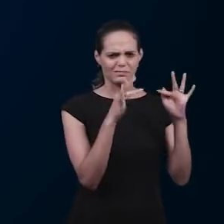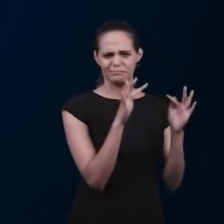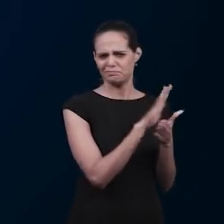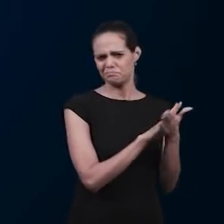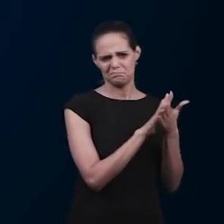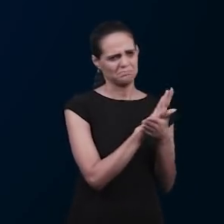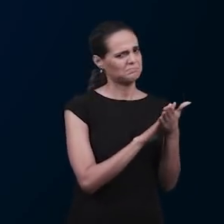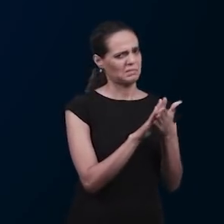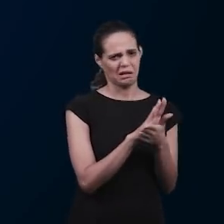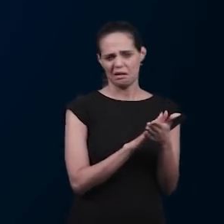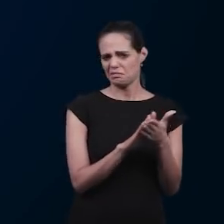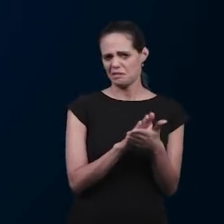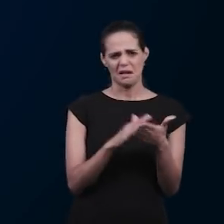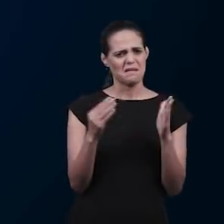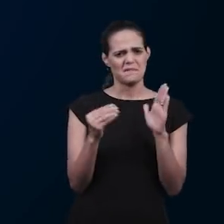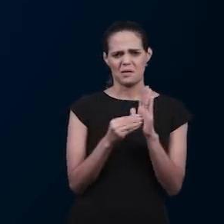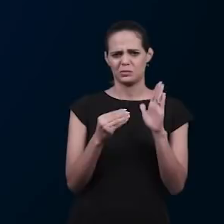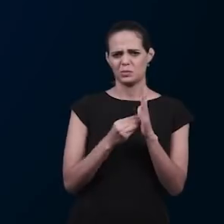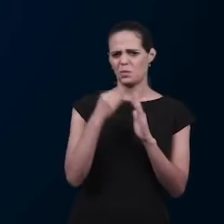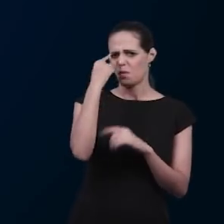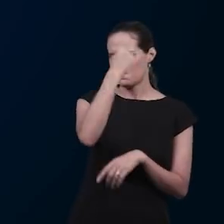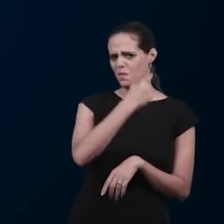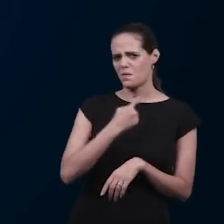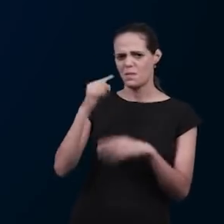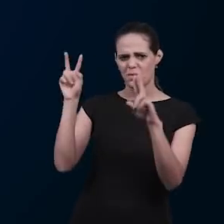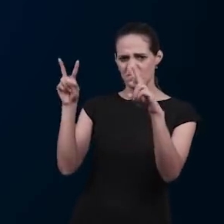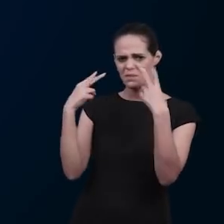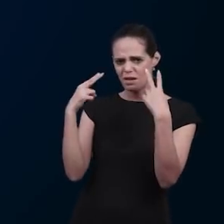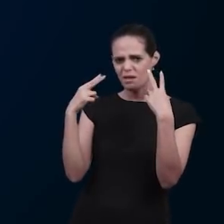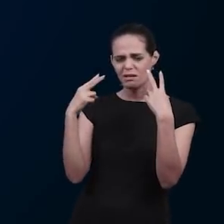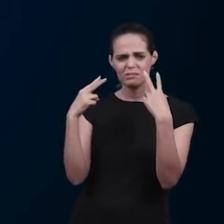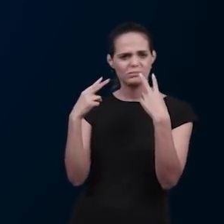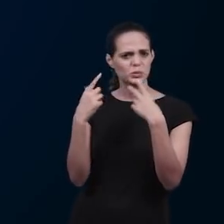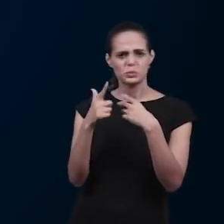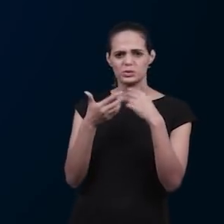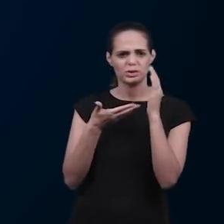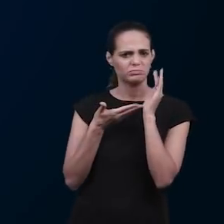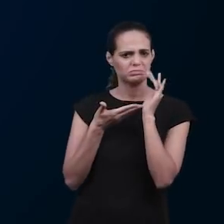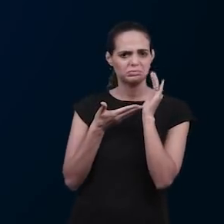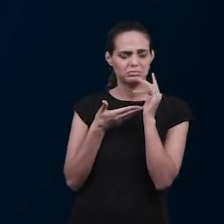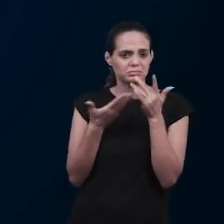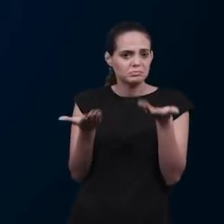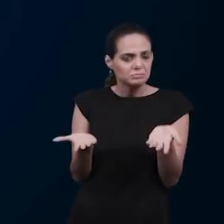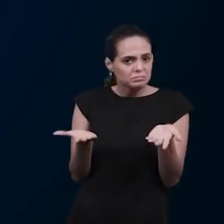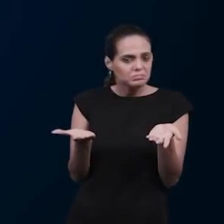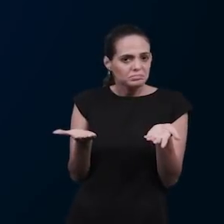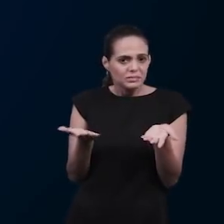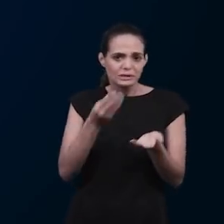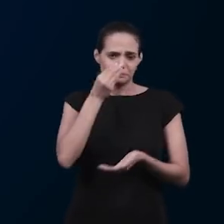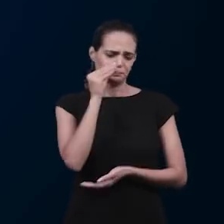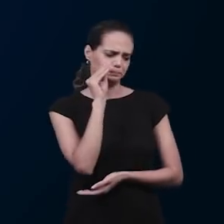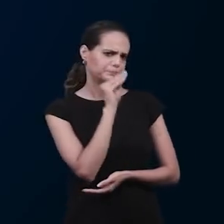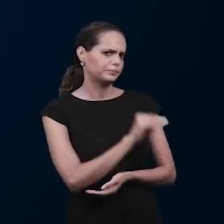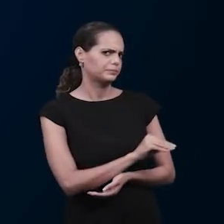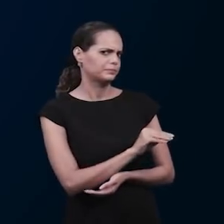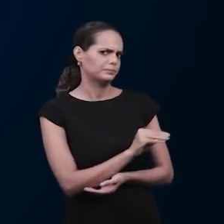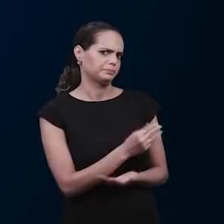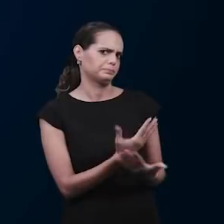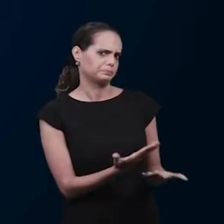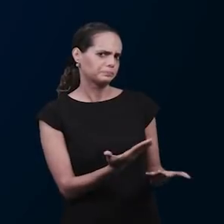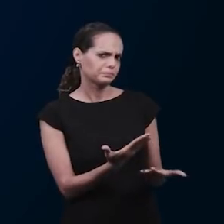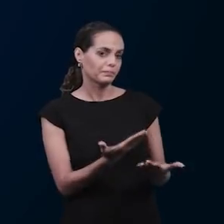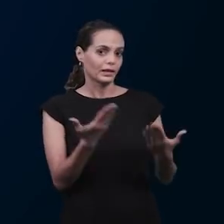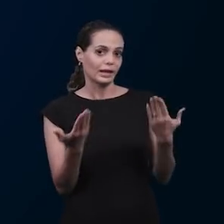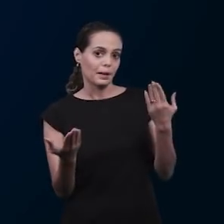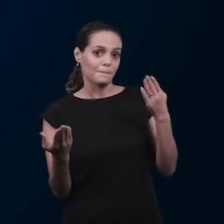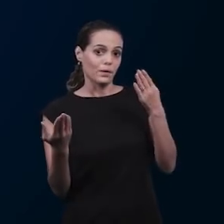vestes desalinhadas, falta de identidade, sem a luz no rosto, foram